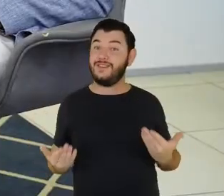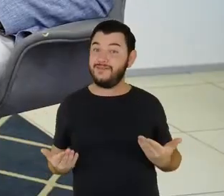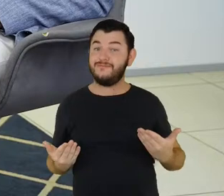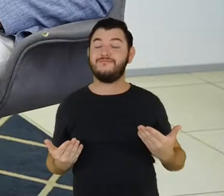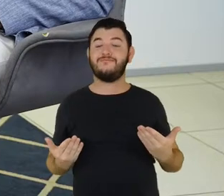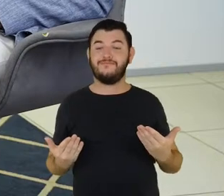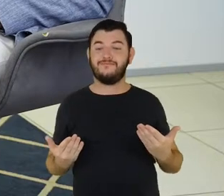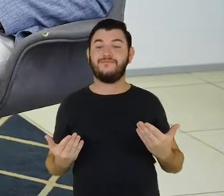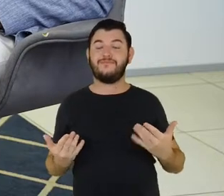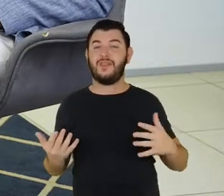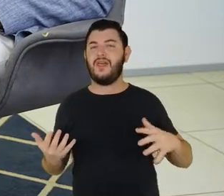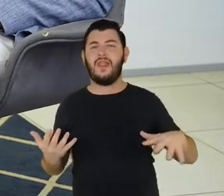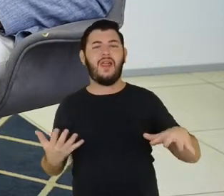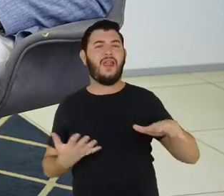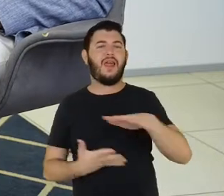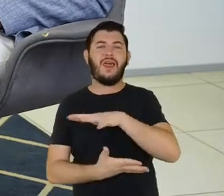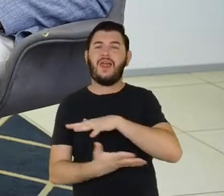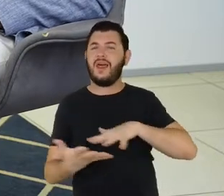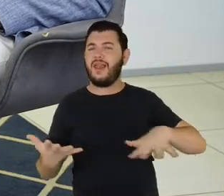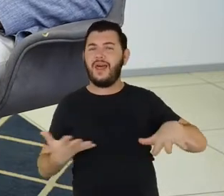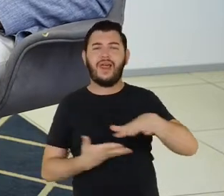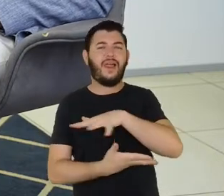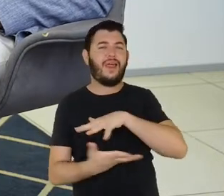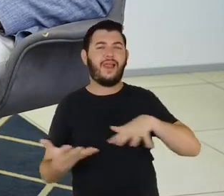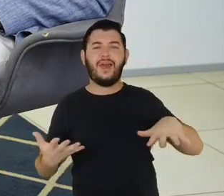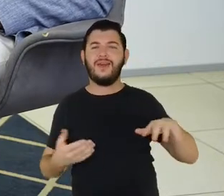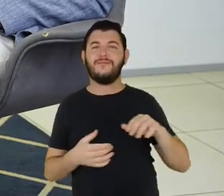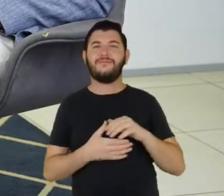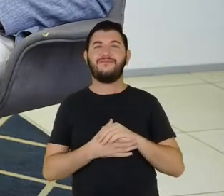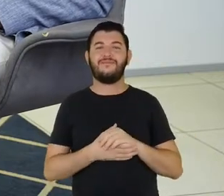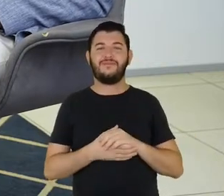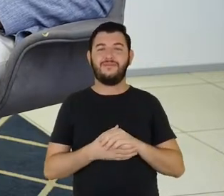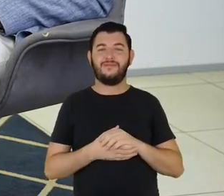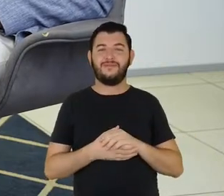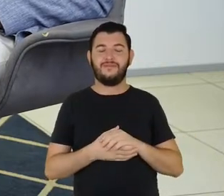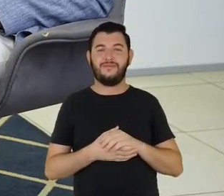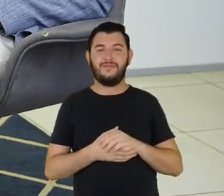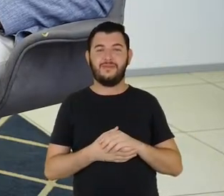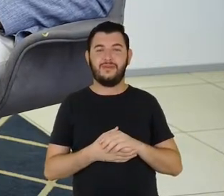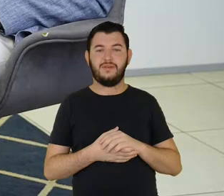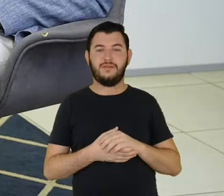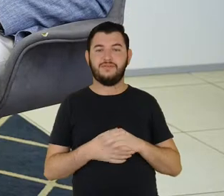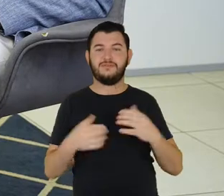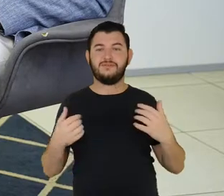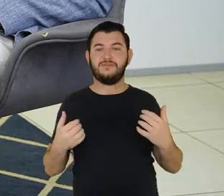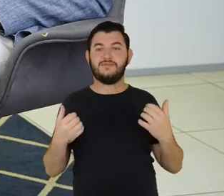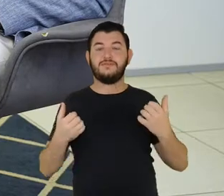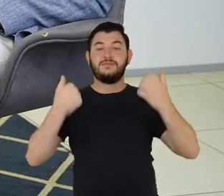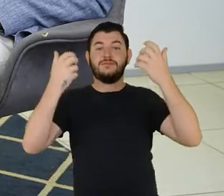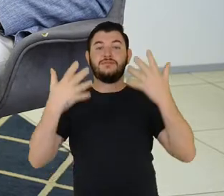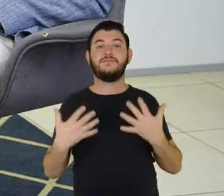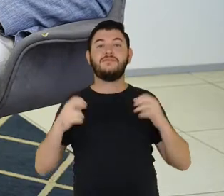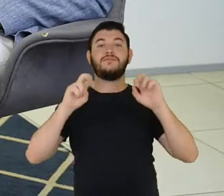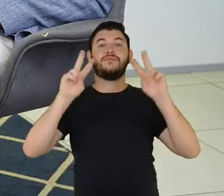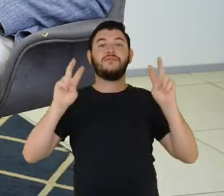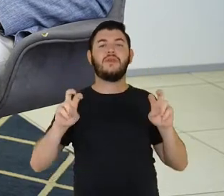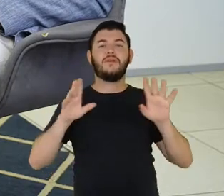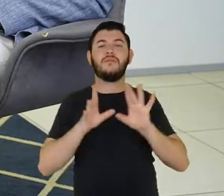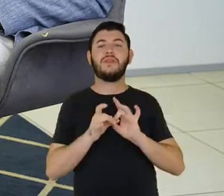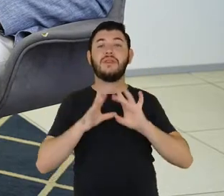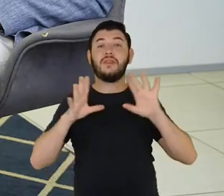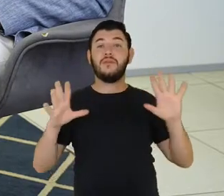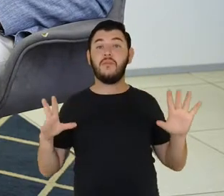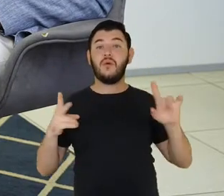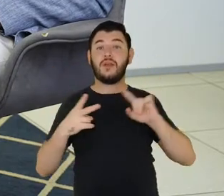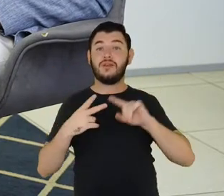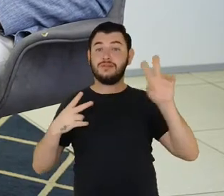né? Agora, ainda falando de democracia, de cultura, né? A atriz Fernanda Torres,